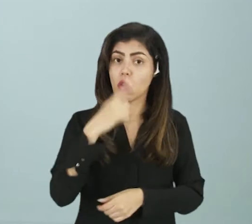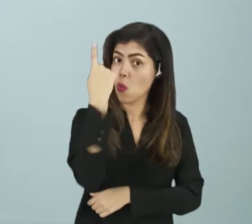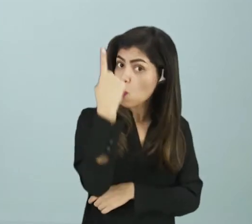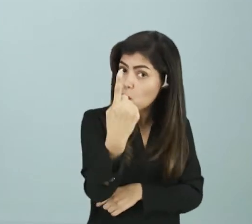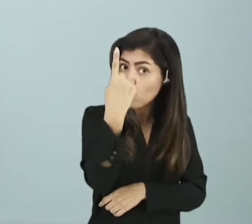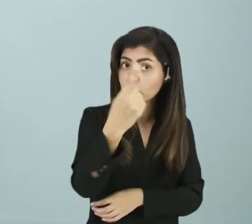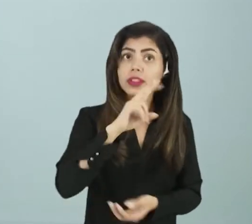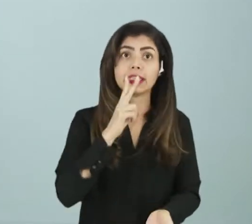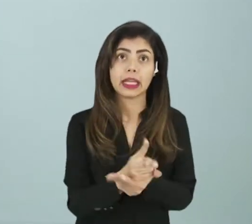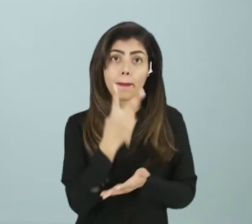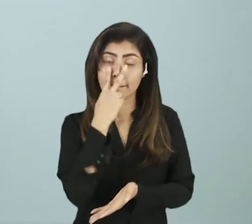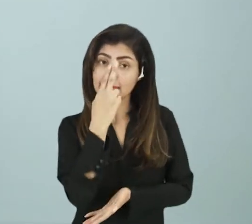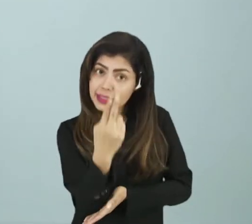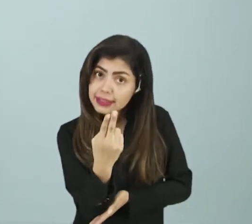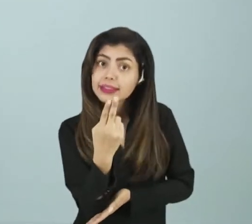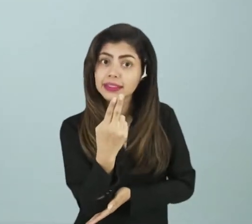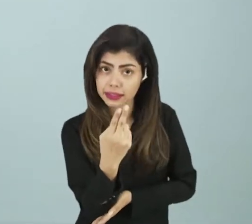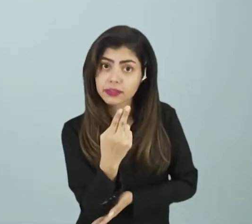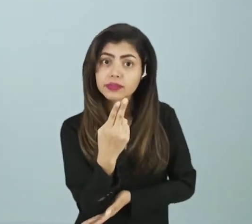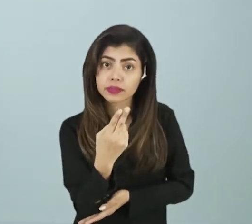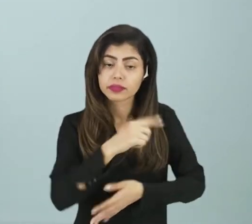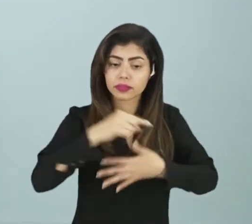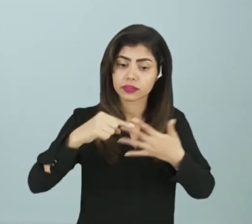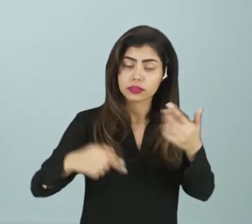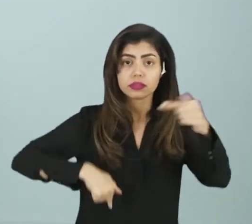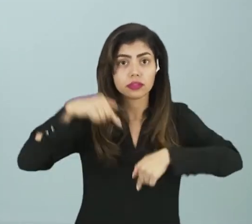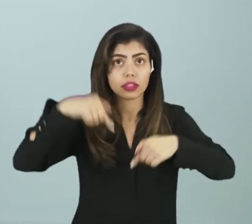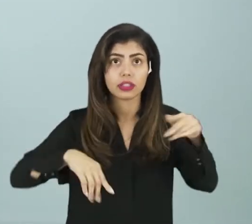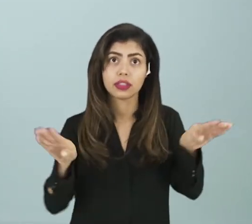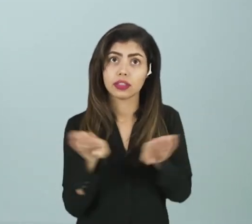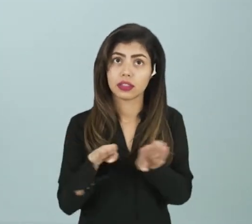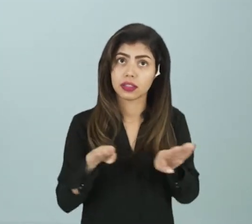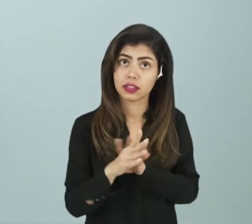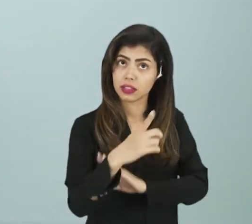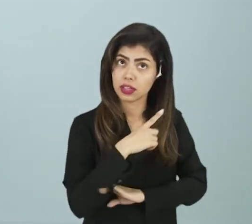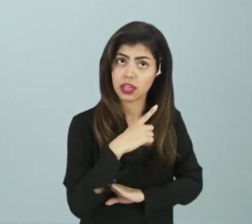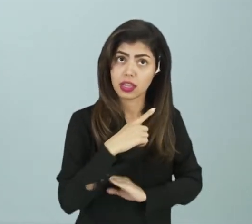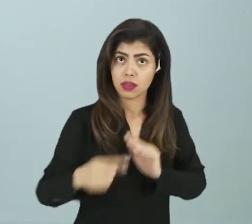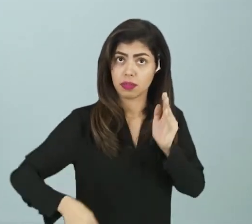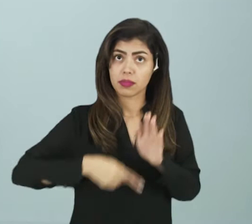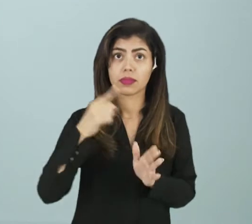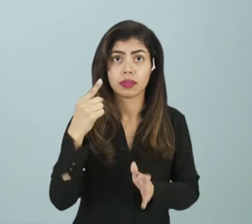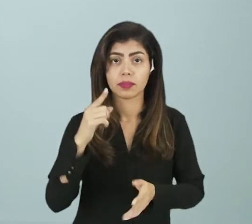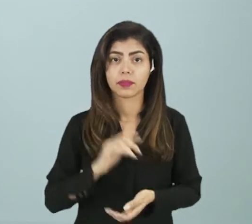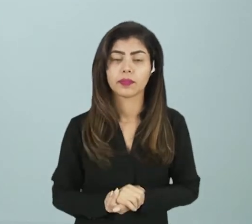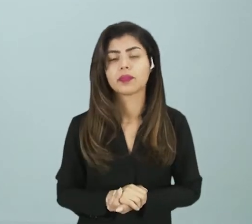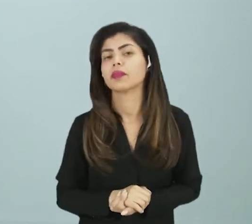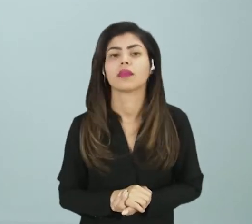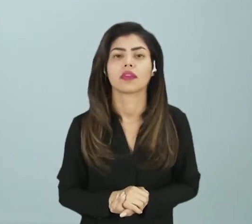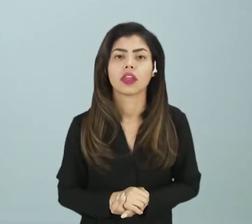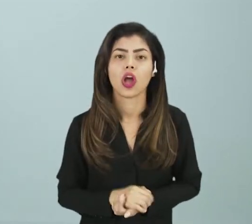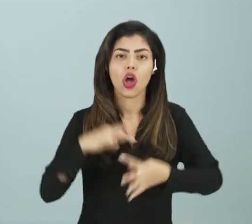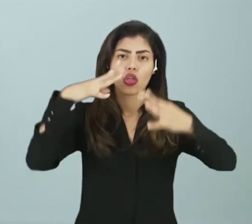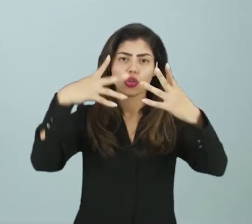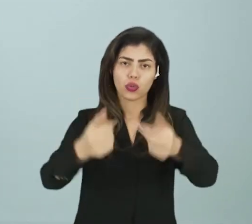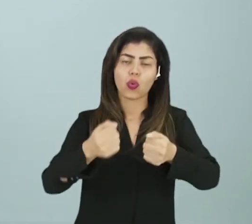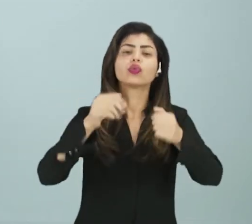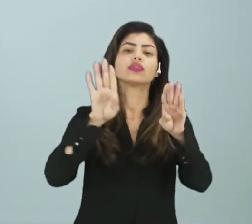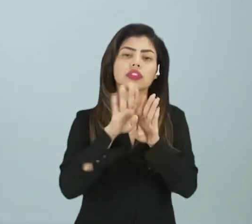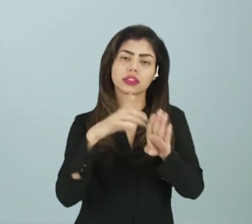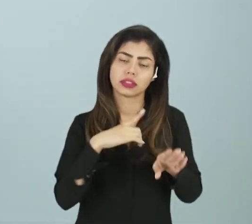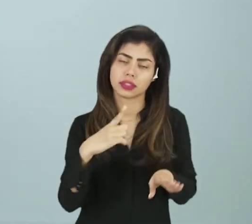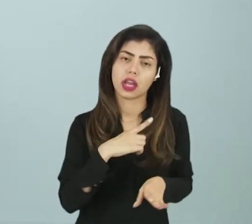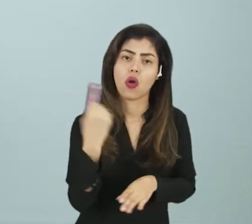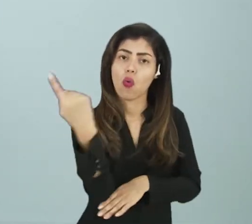a um que é semelhante aos elementos químicos que estão na primeira família a os metais alcalinos que todos